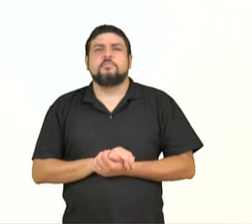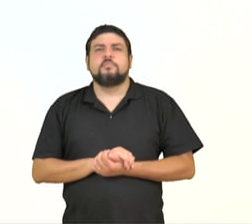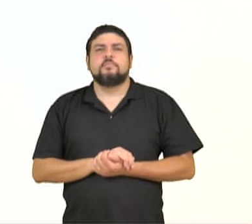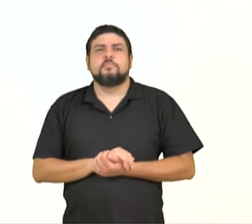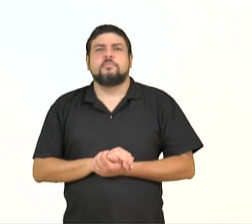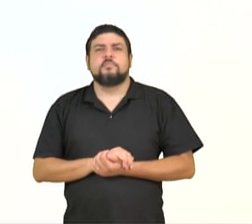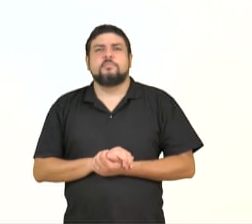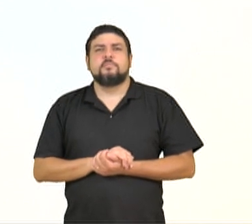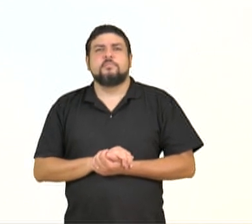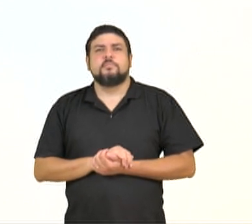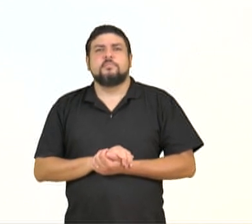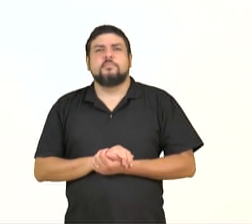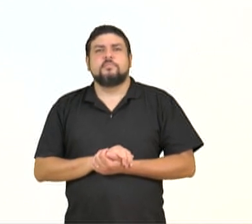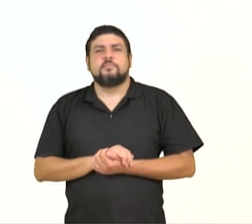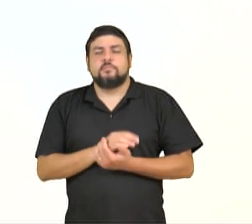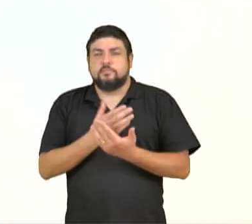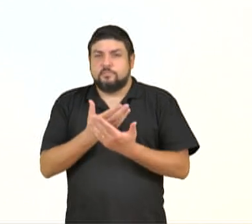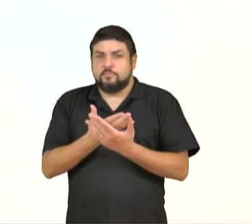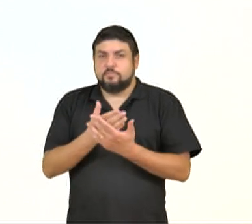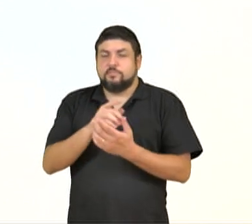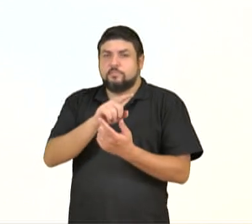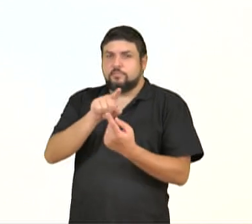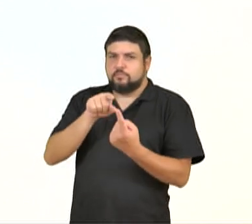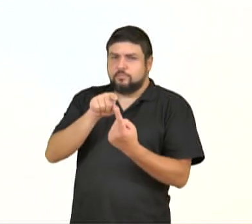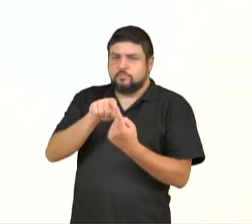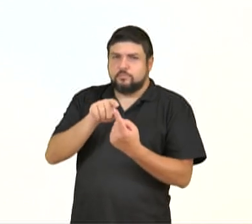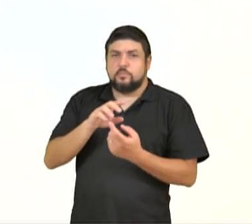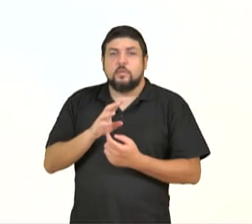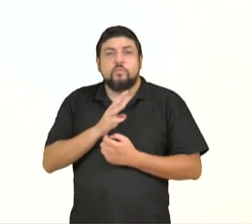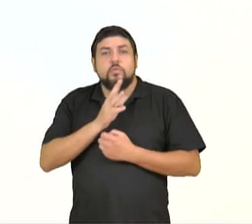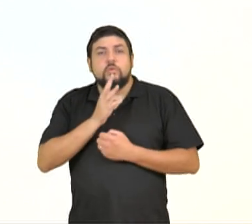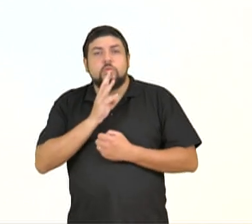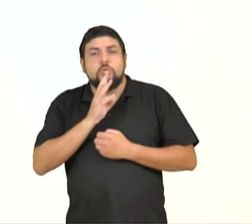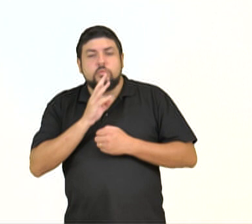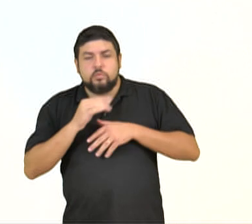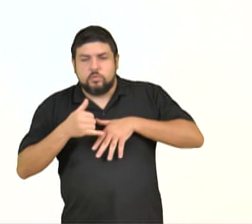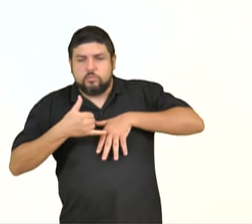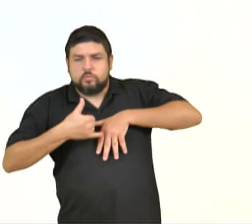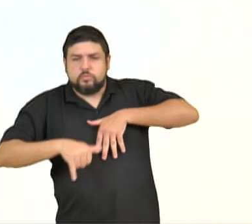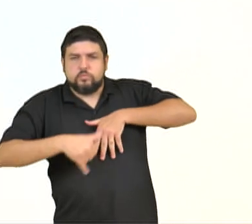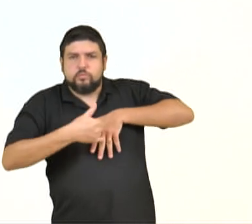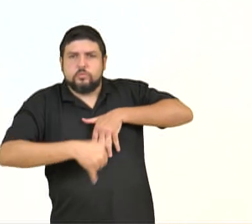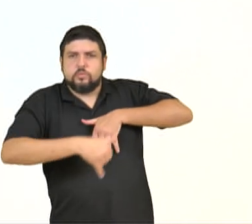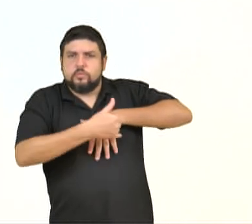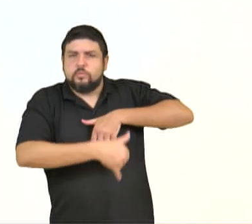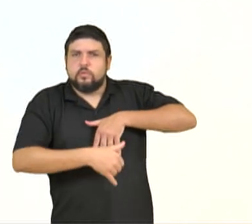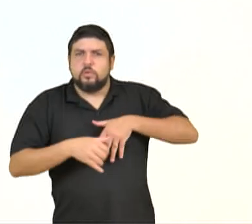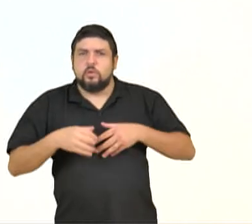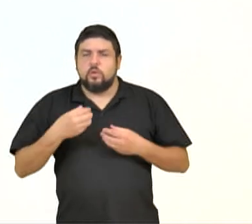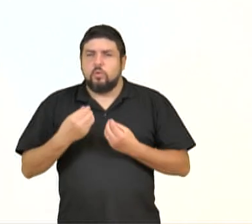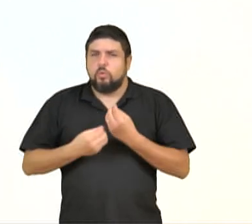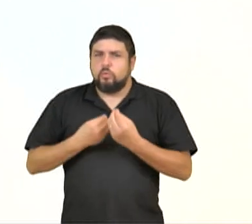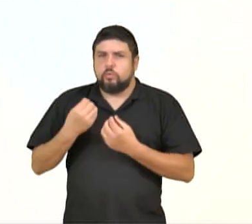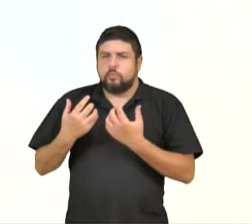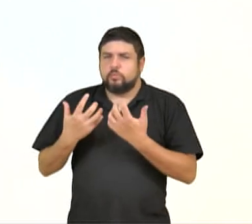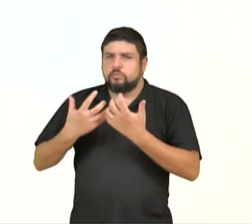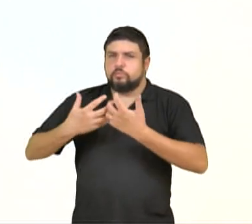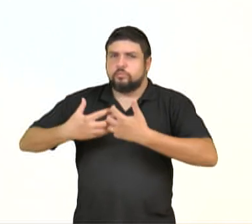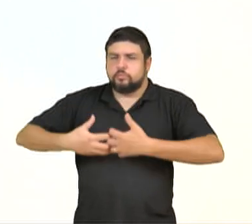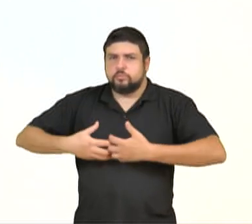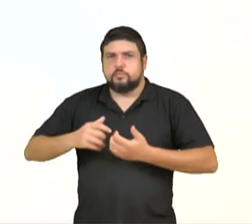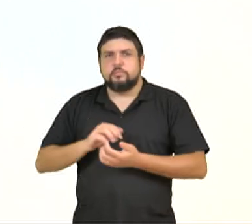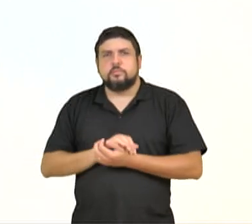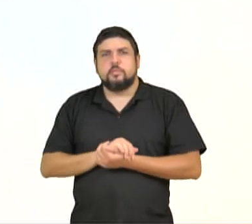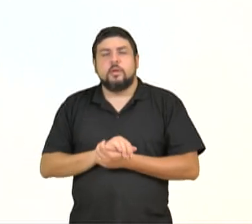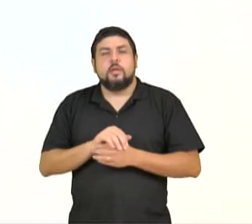Então, os objetivos dessa nossa aula é conhecer o funcionamento do sistema linfático, como a sua importância também,